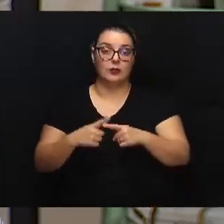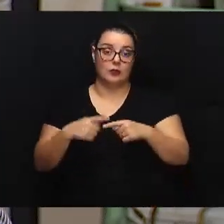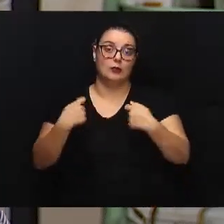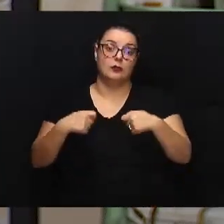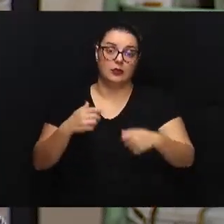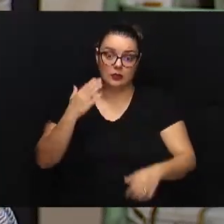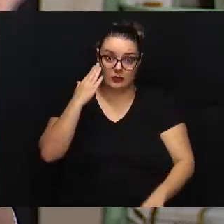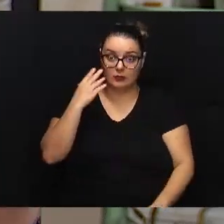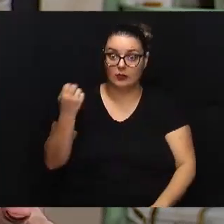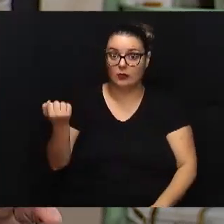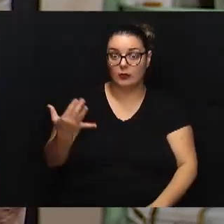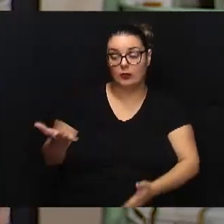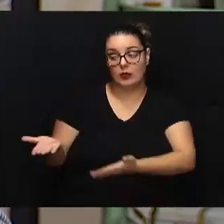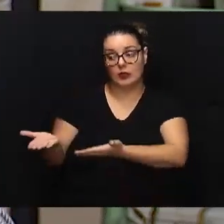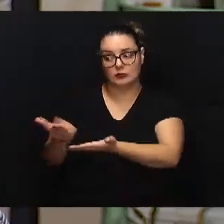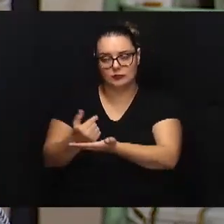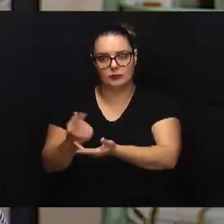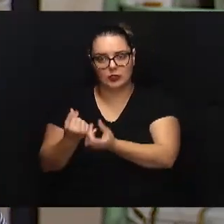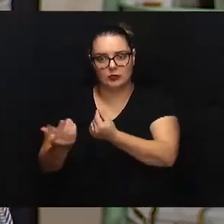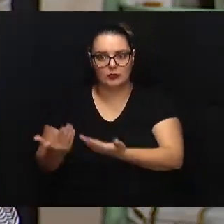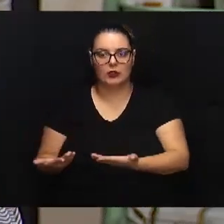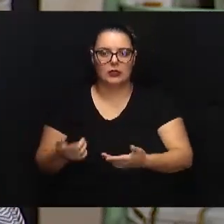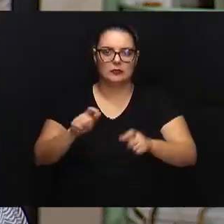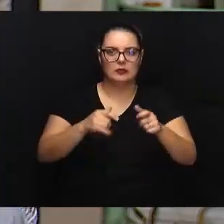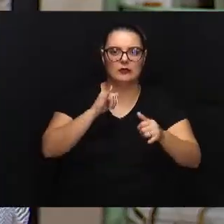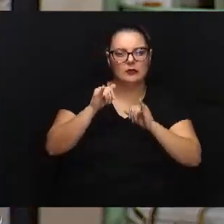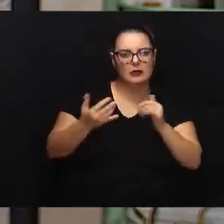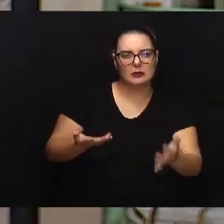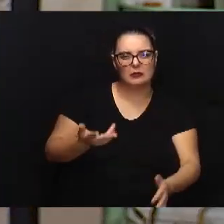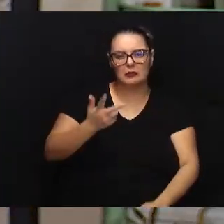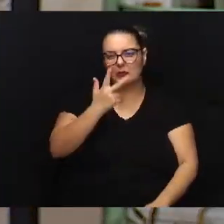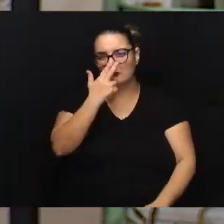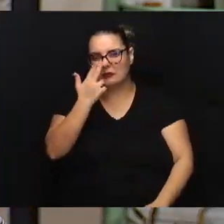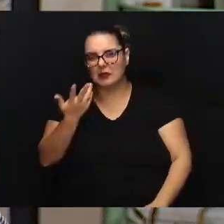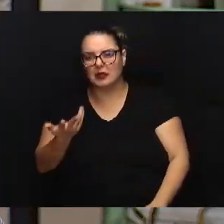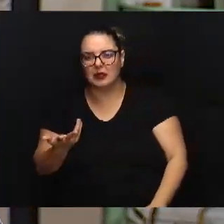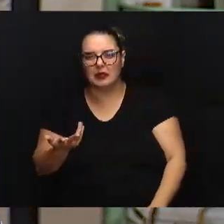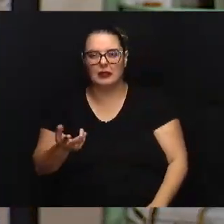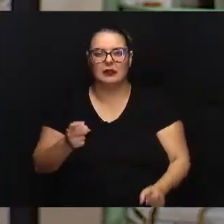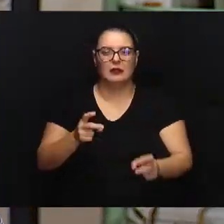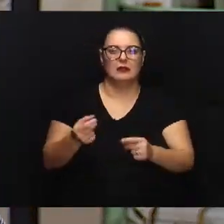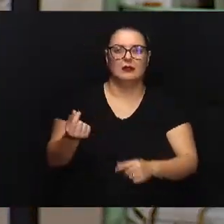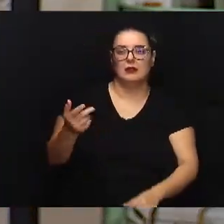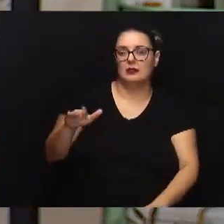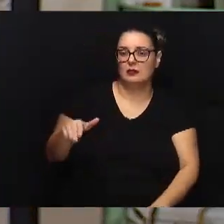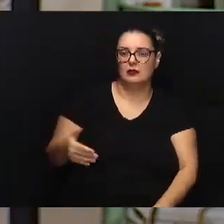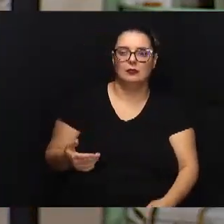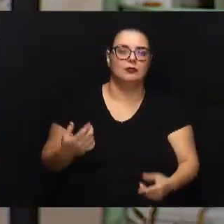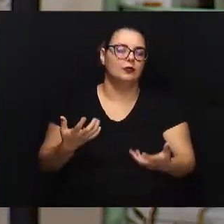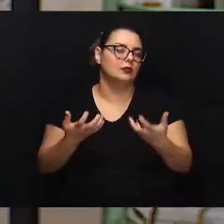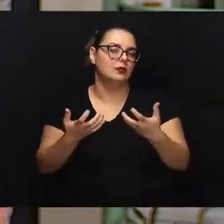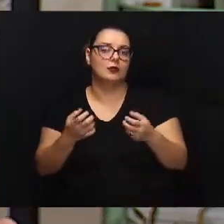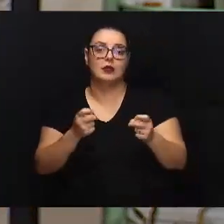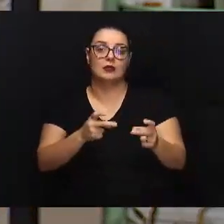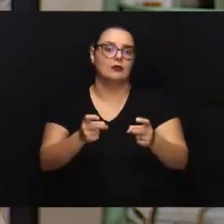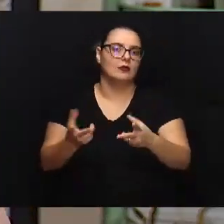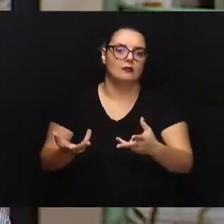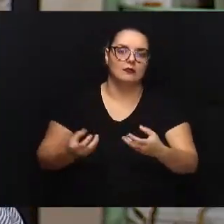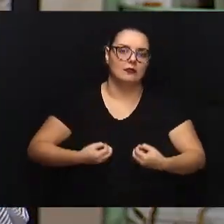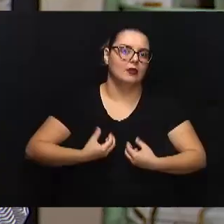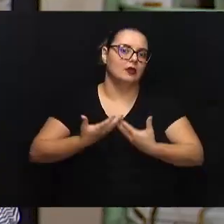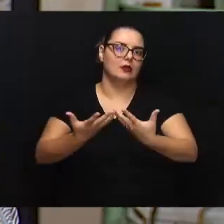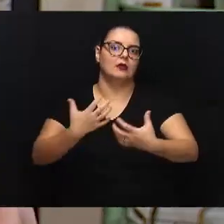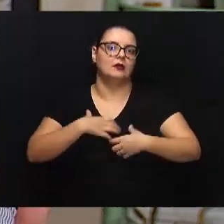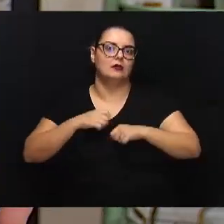ganha. Hoje as pessoas até comentam, parece que você vende barato, porque eu quero vender para levar o afeto mais do que qualquer